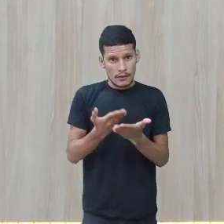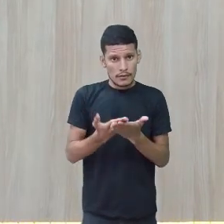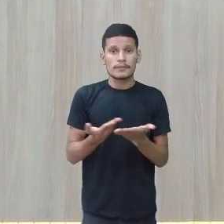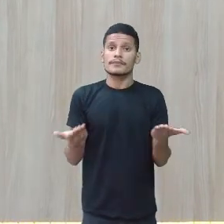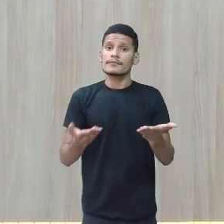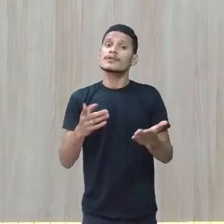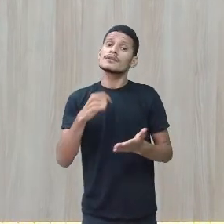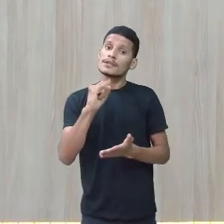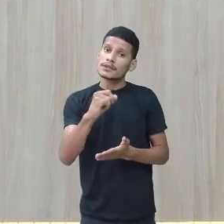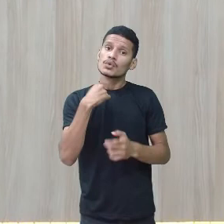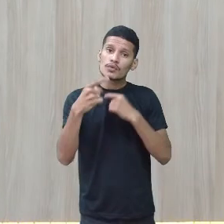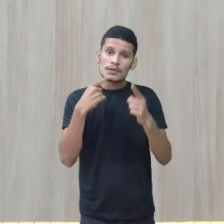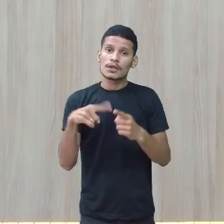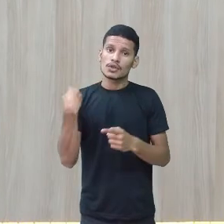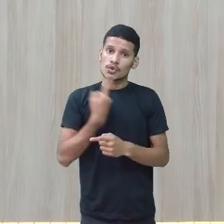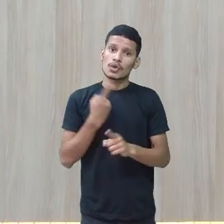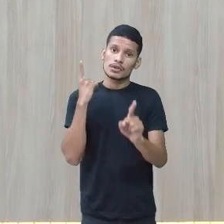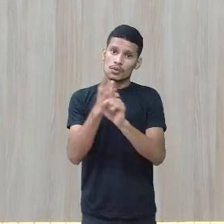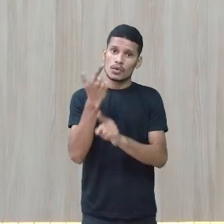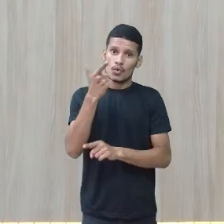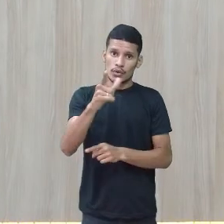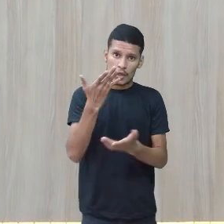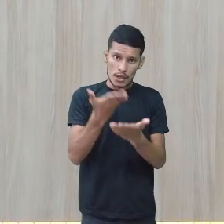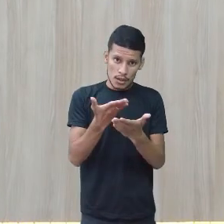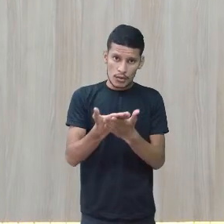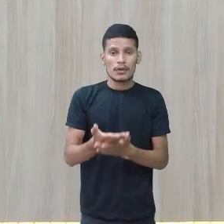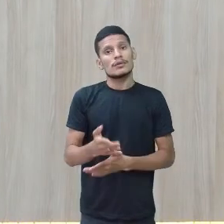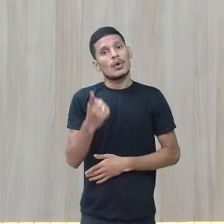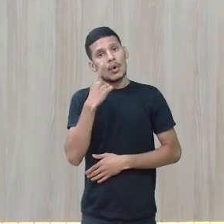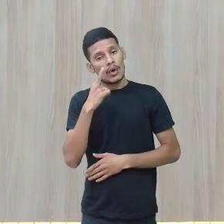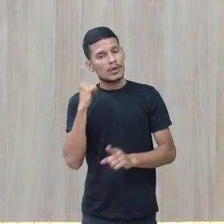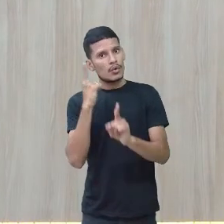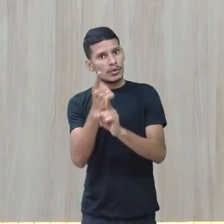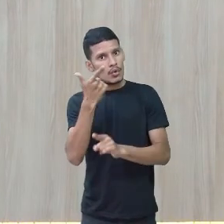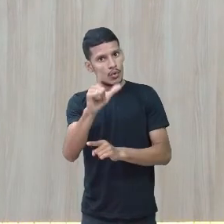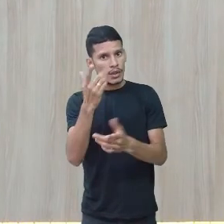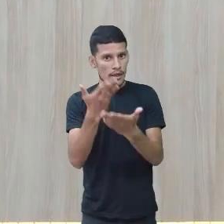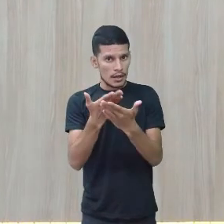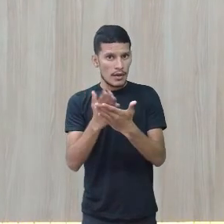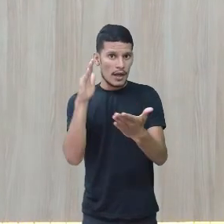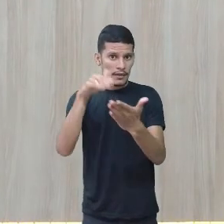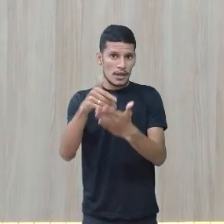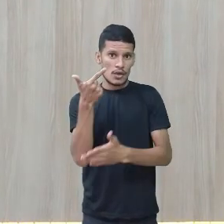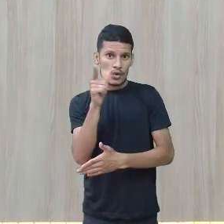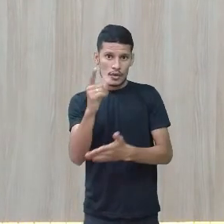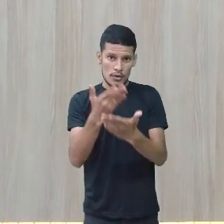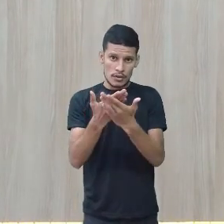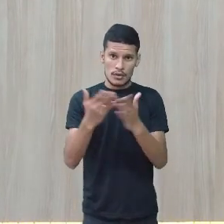dúvida, a gente resgata na próxima aula, tá bom? A gente se vê logo mais. Até a próxima!